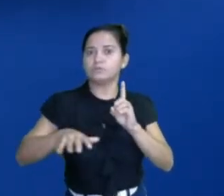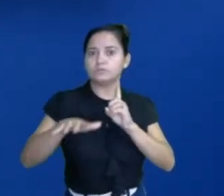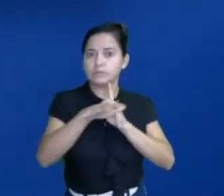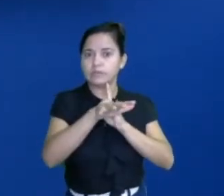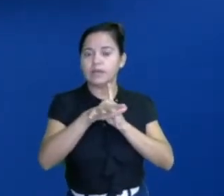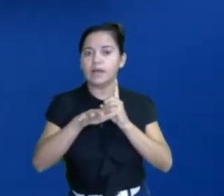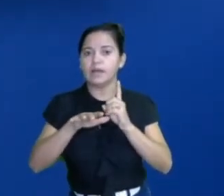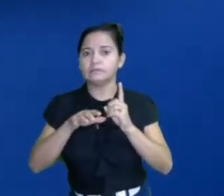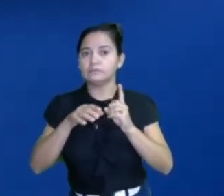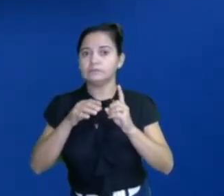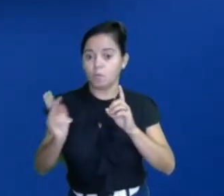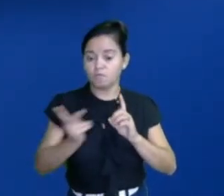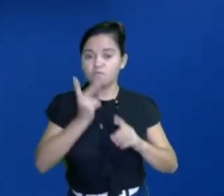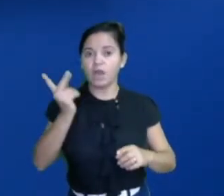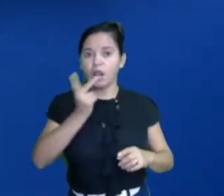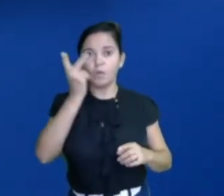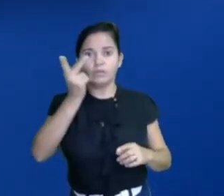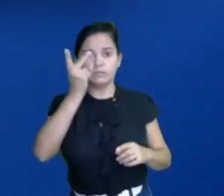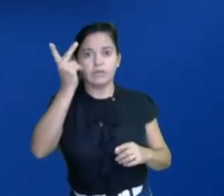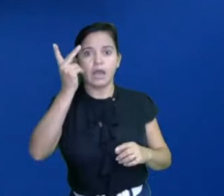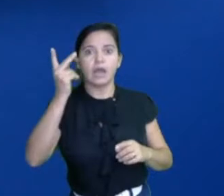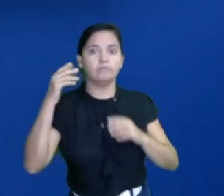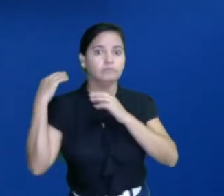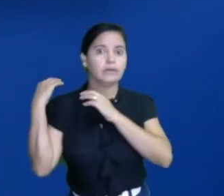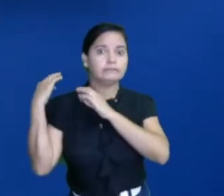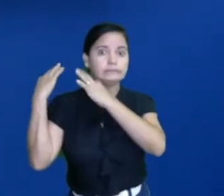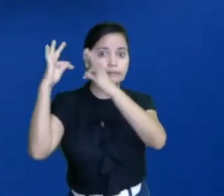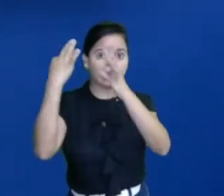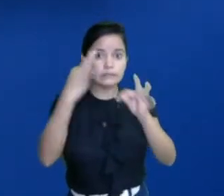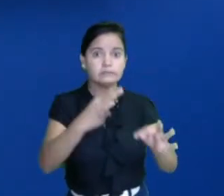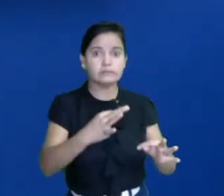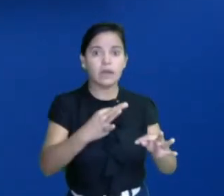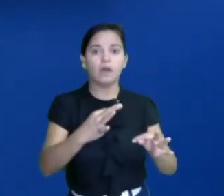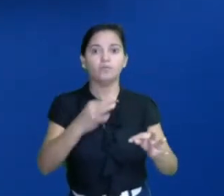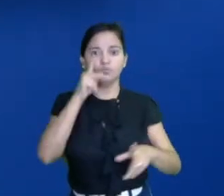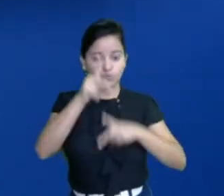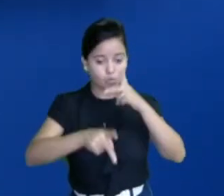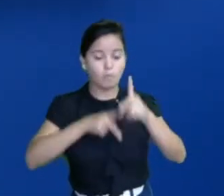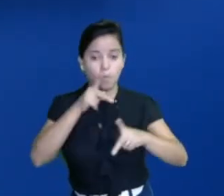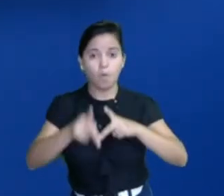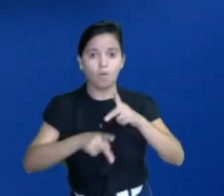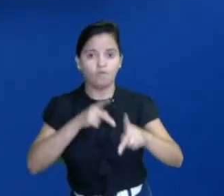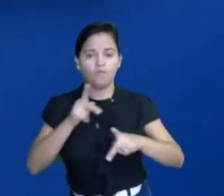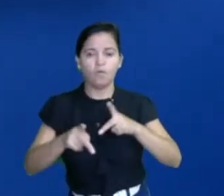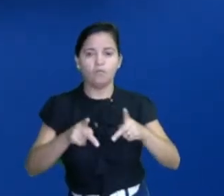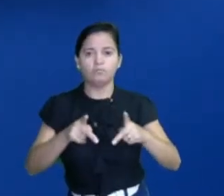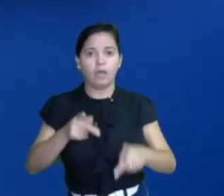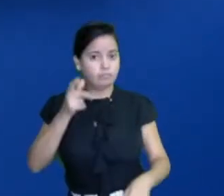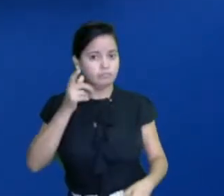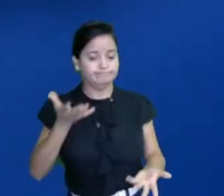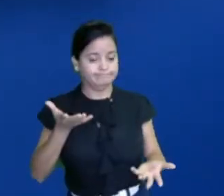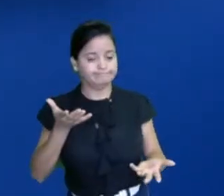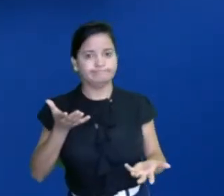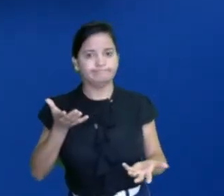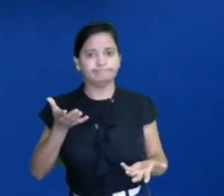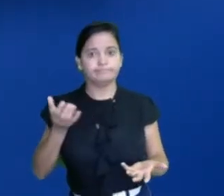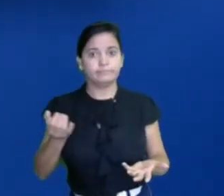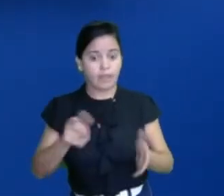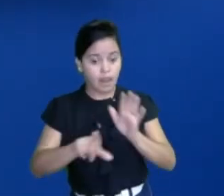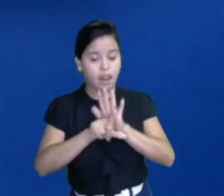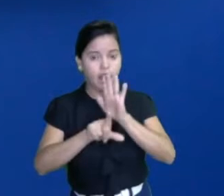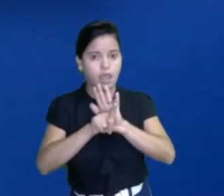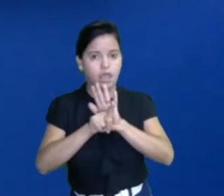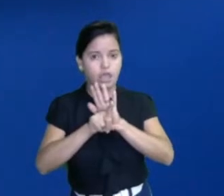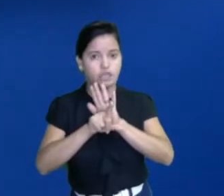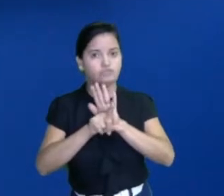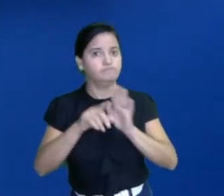a história e a tradição de um povo. Que interessante. Então, existem